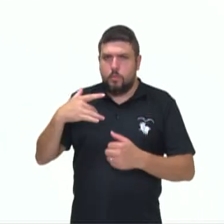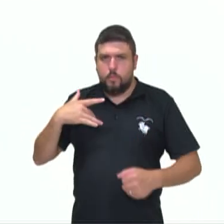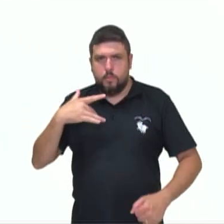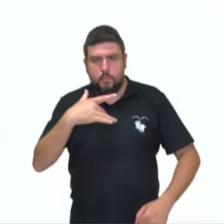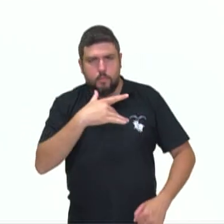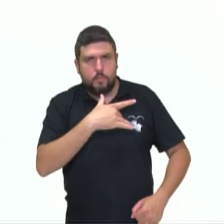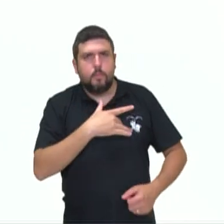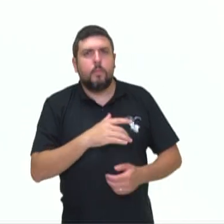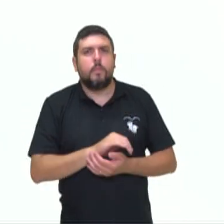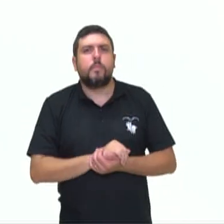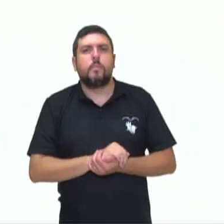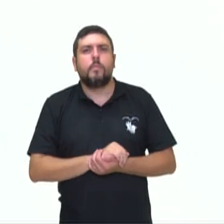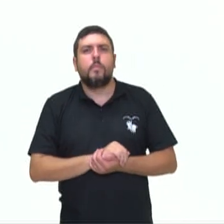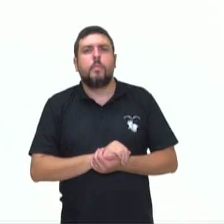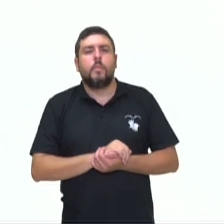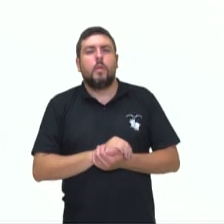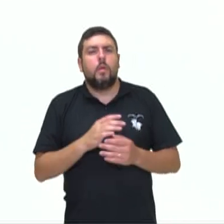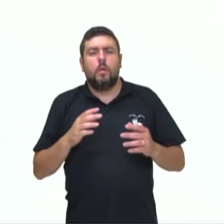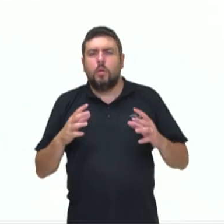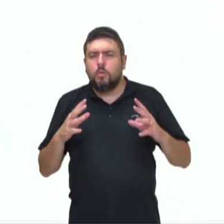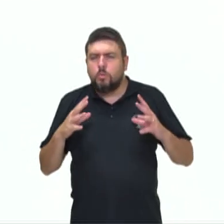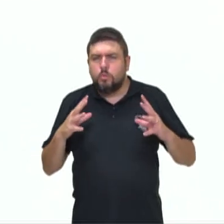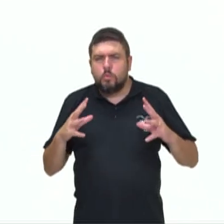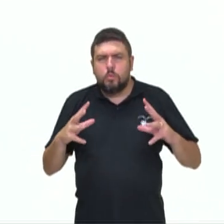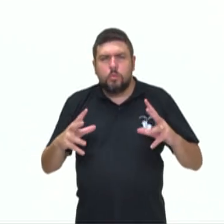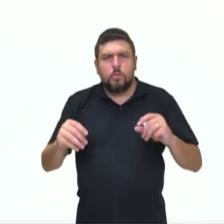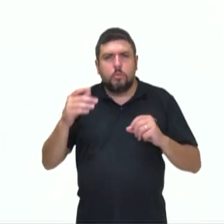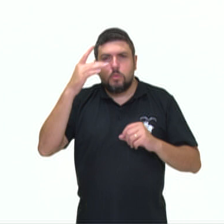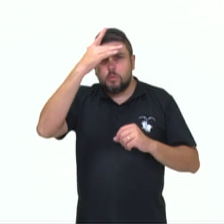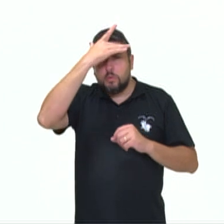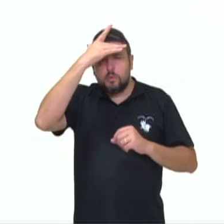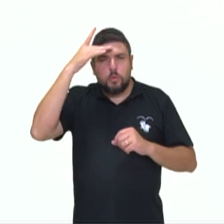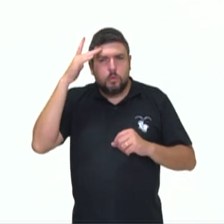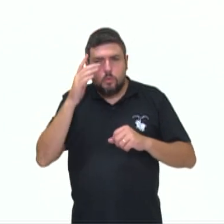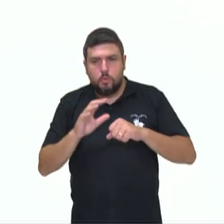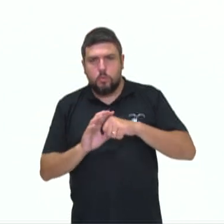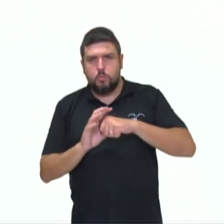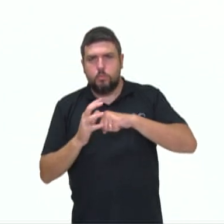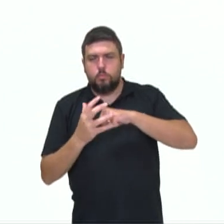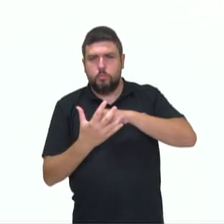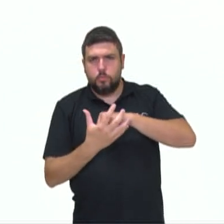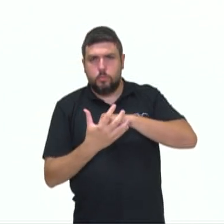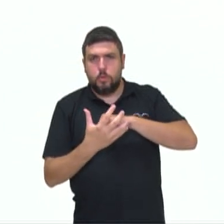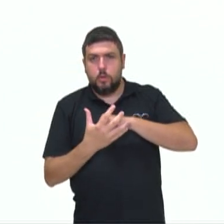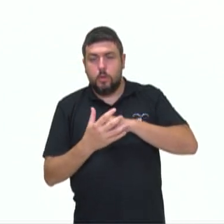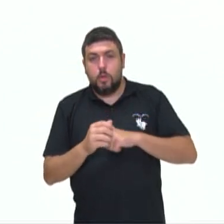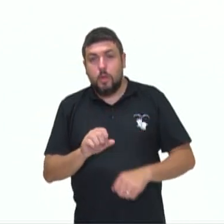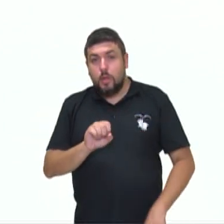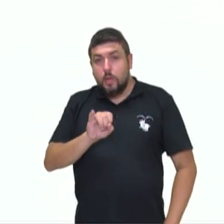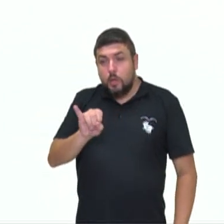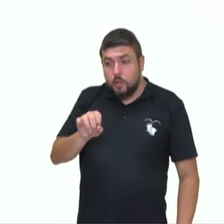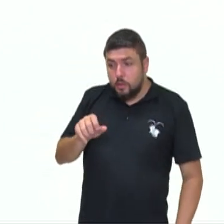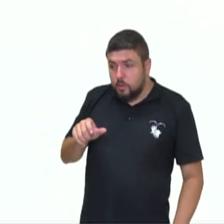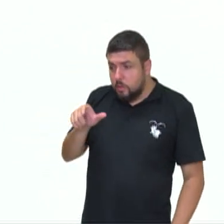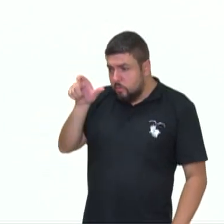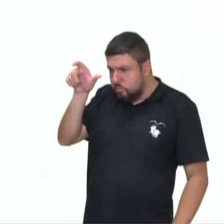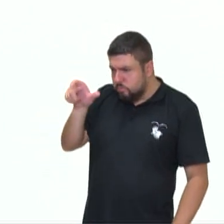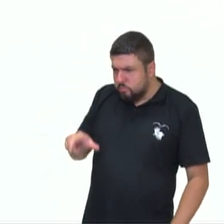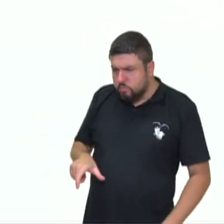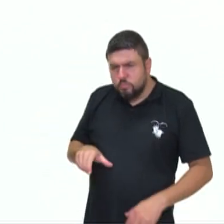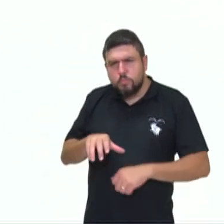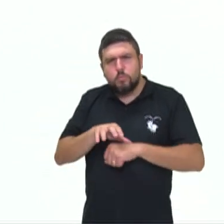OMS, todas as pessoas com Covid-19 que não precisam de